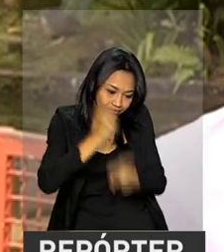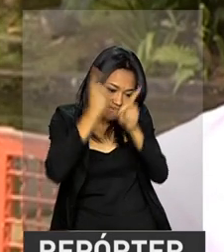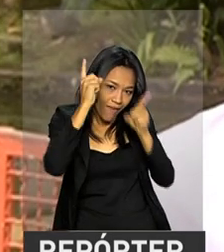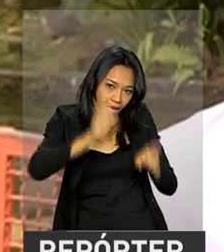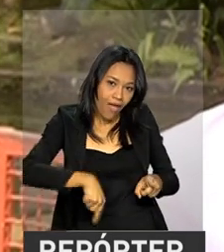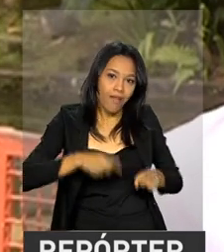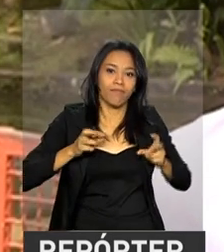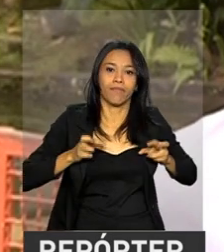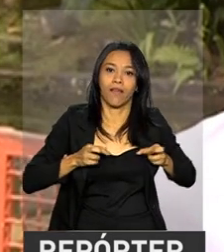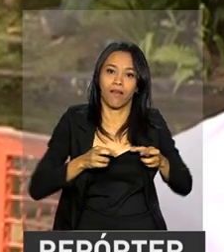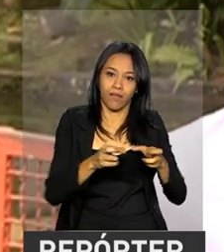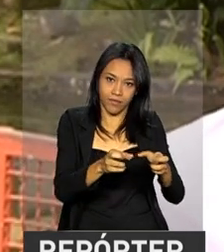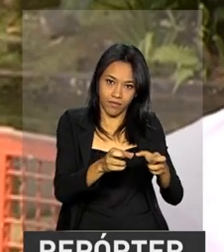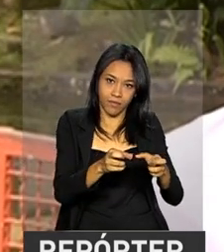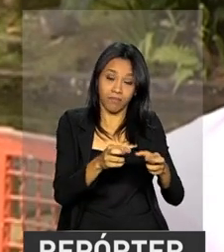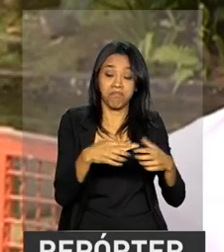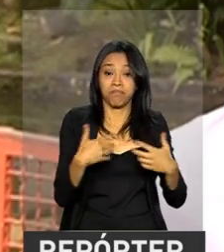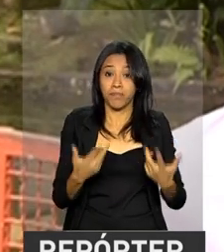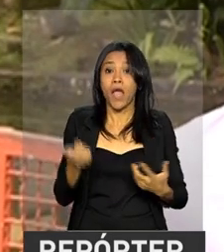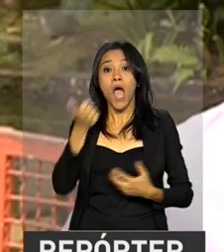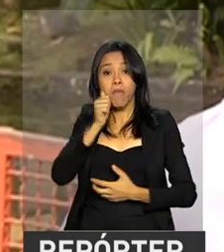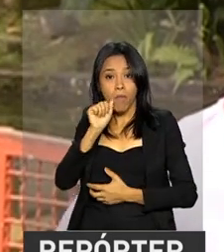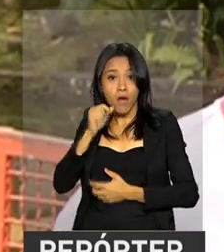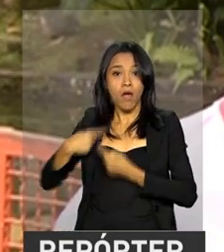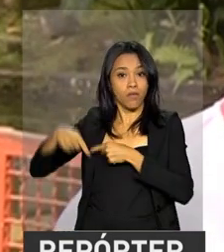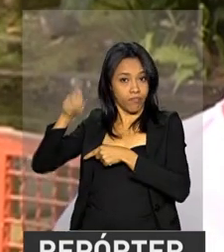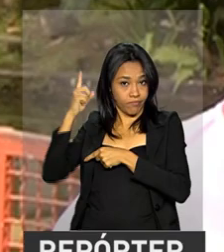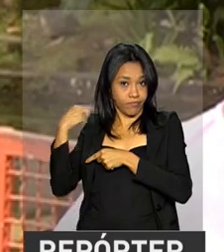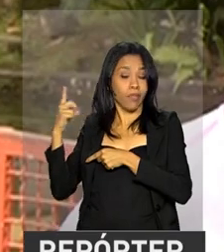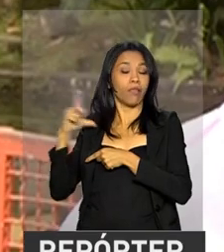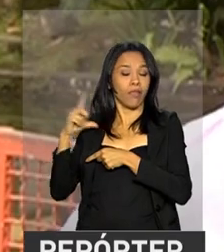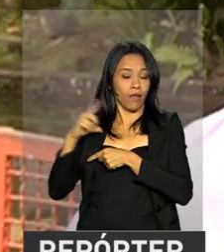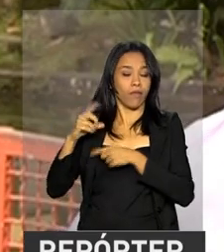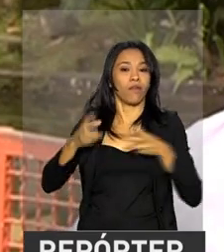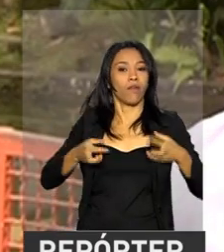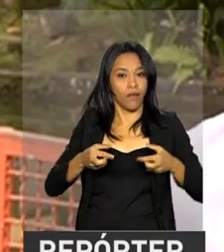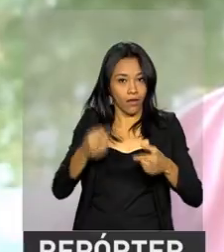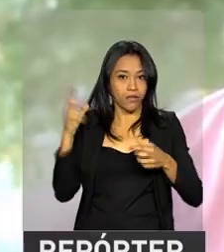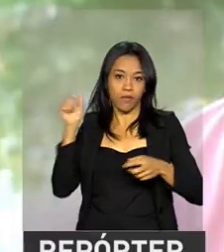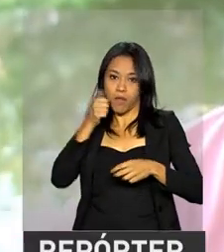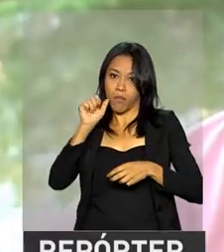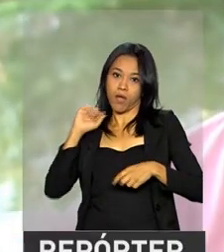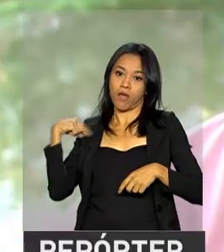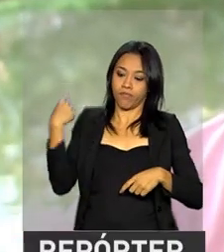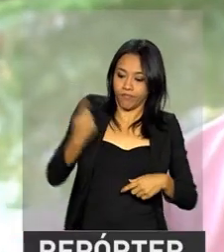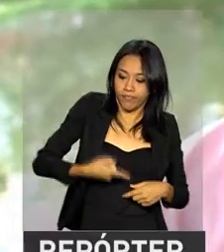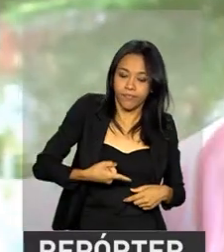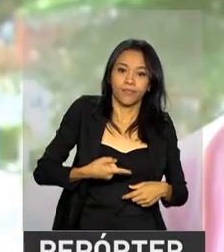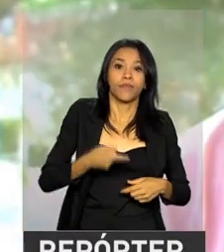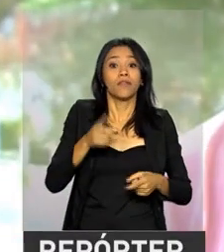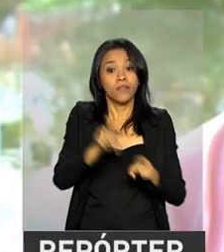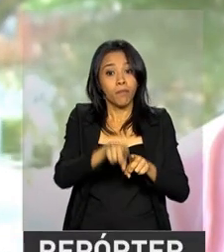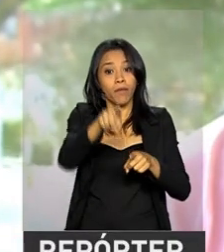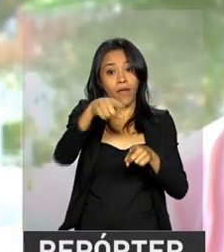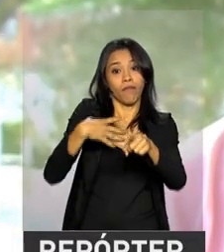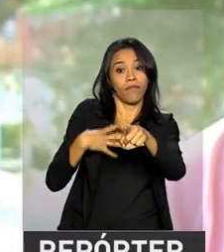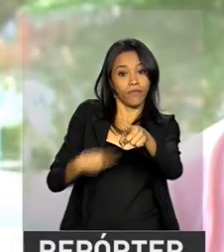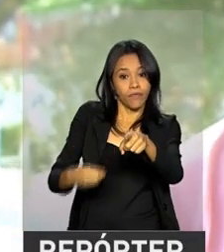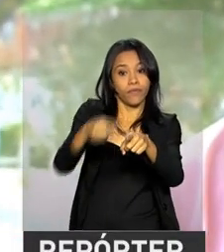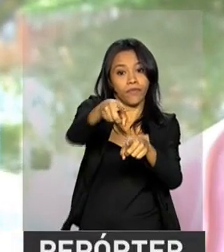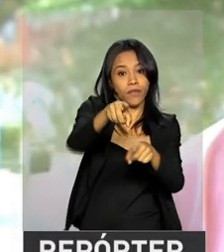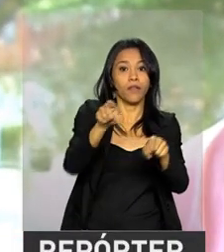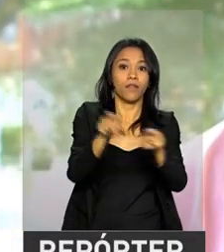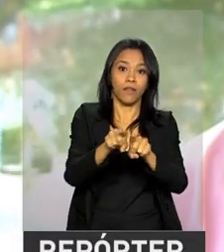câncer. Mas a minha mãe, ela teve também esse problema. Não só a mãe, como também a filha.